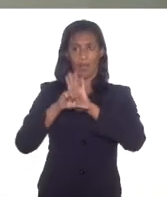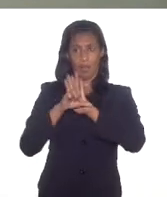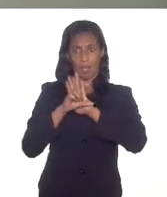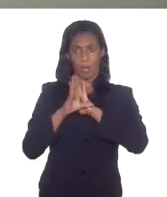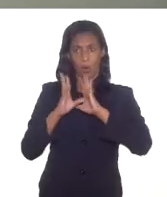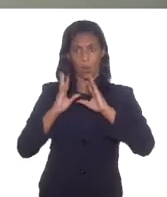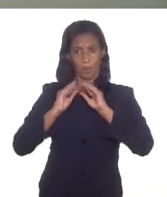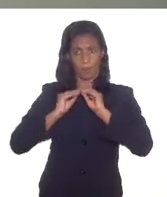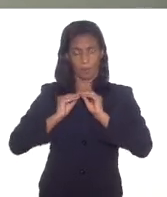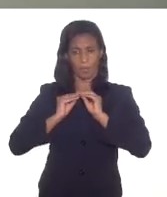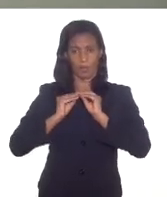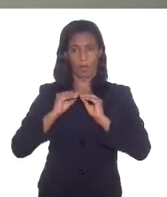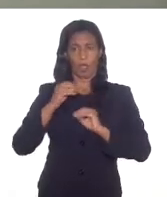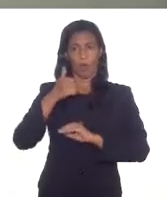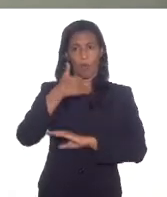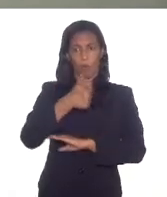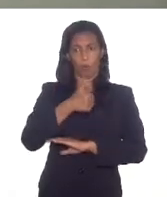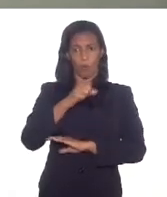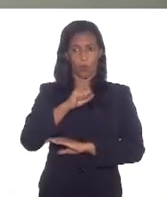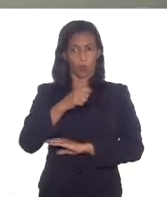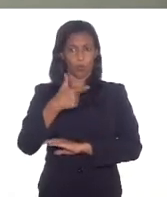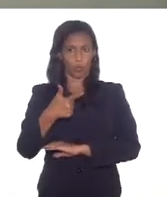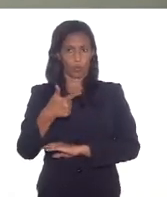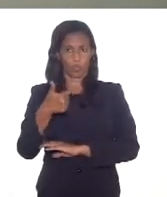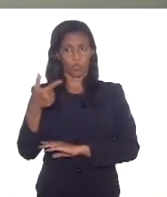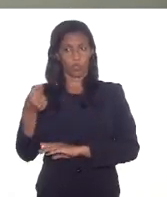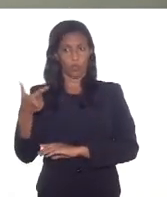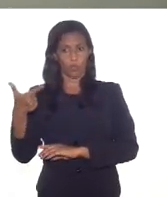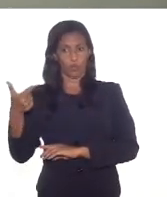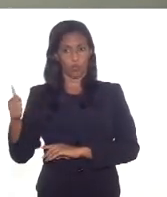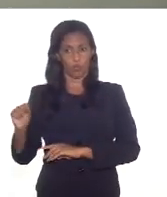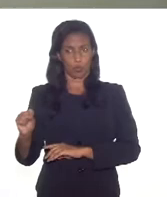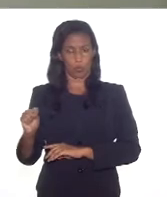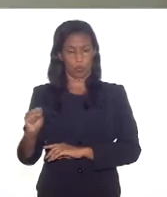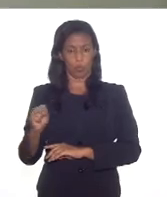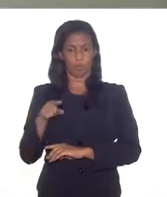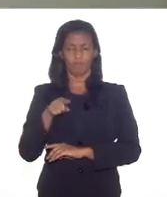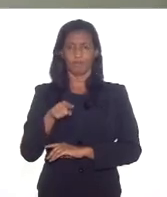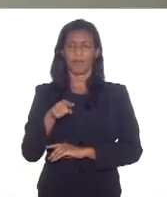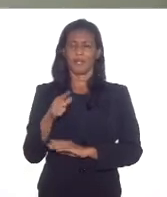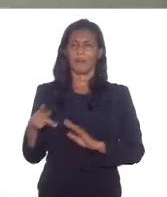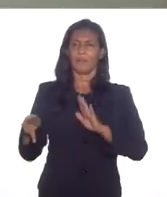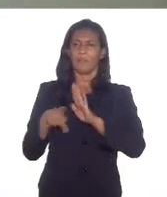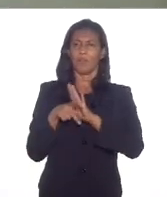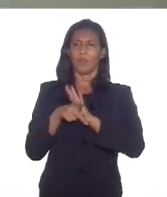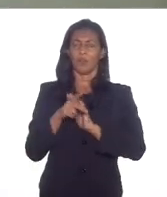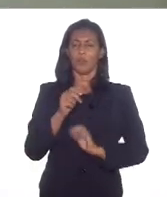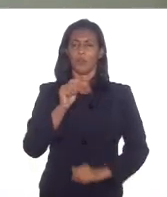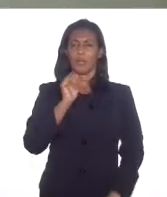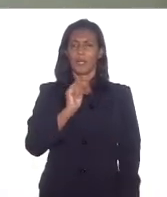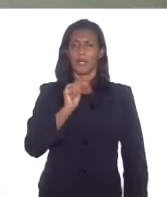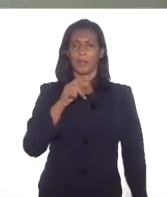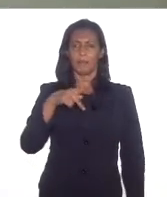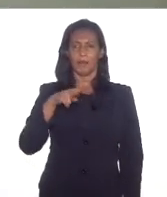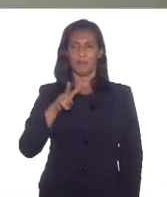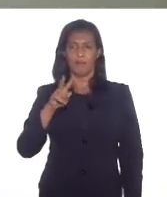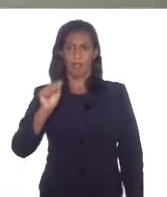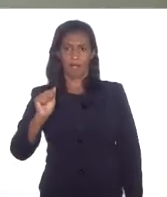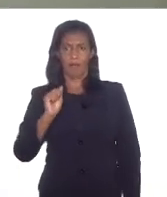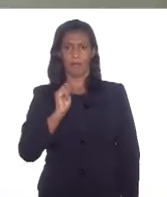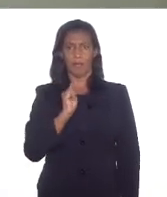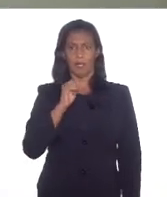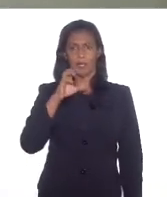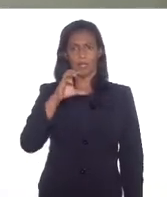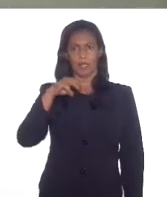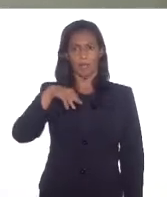complementar 182 de 2018, que diz respeito a ICMS e IPVA, e está abrigada